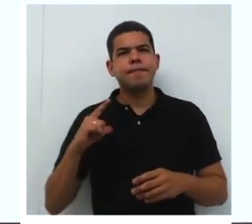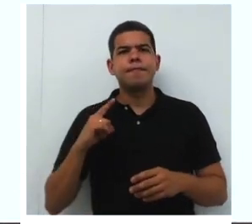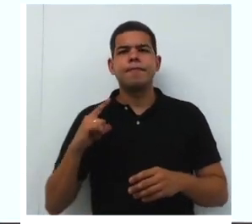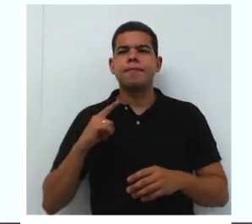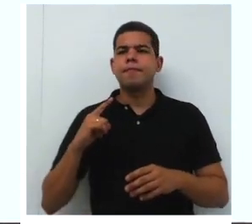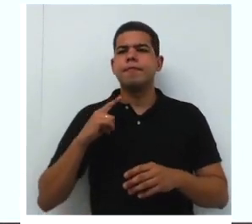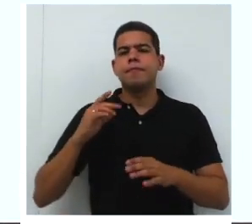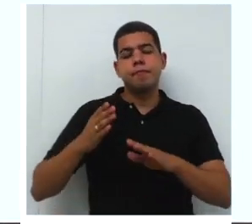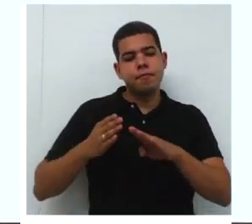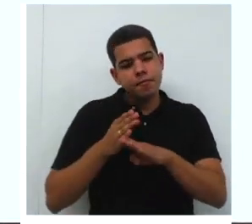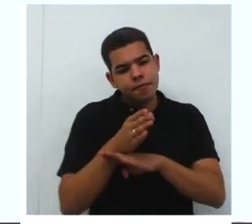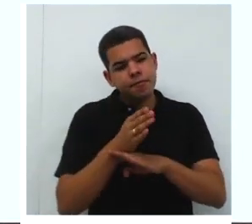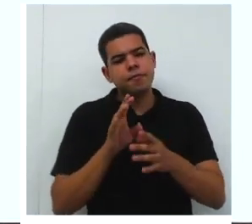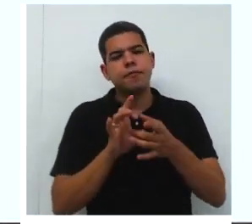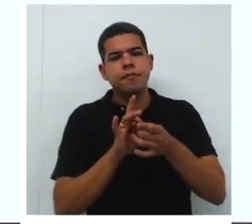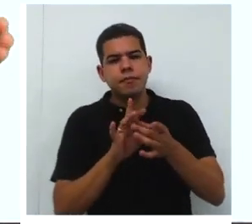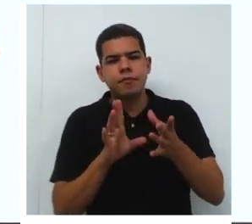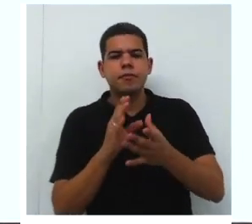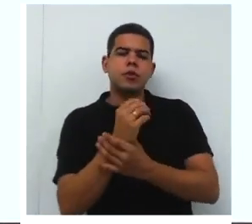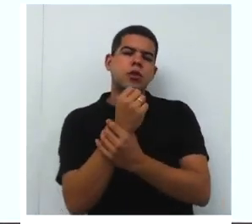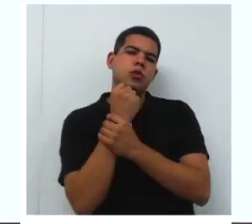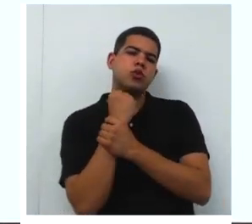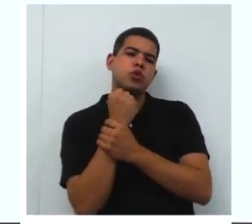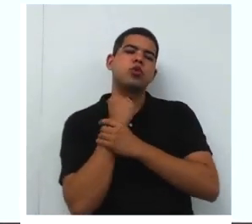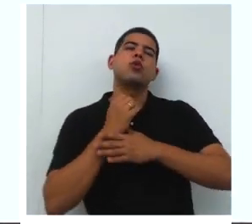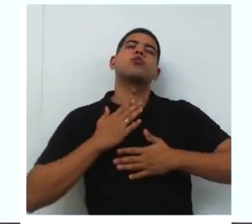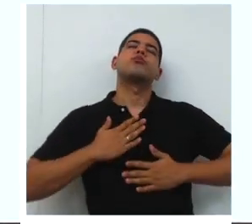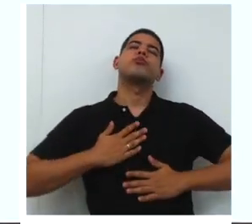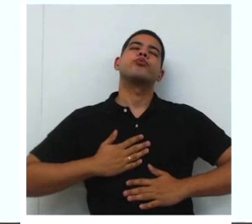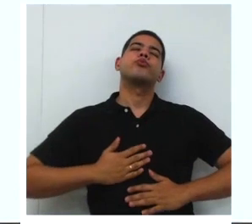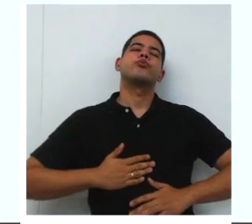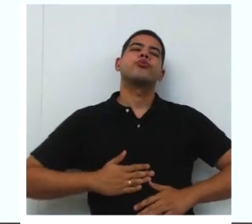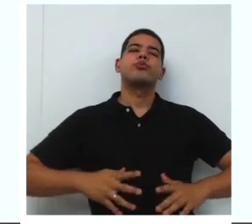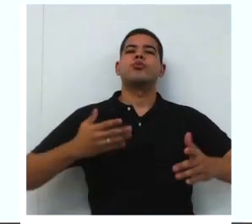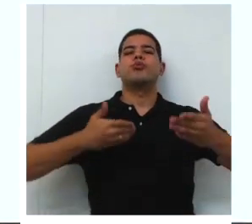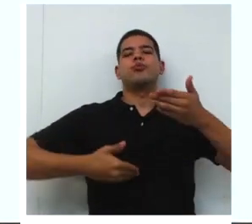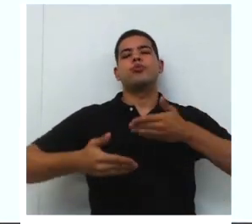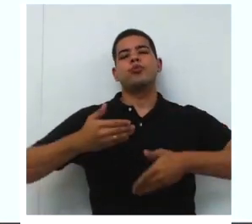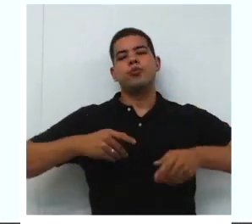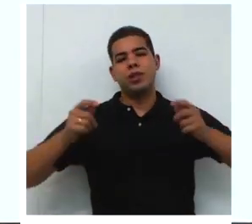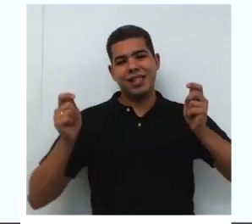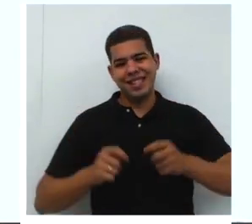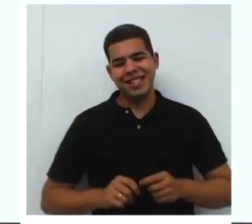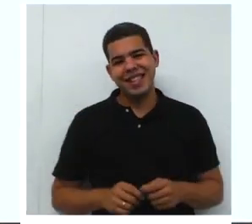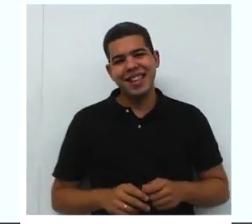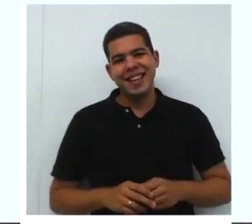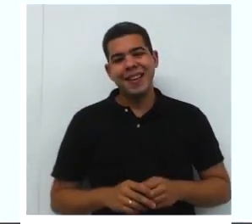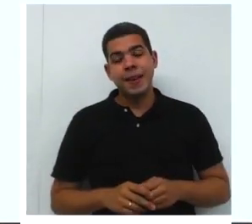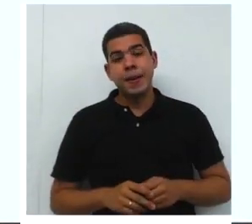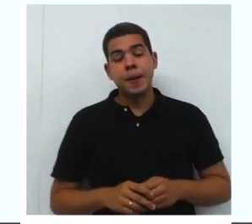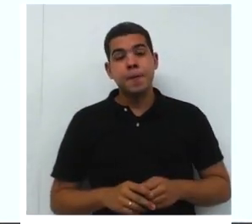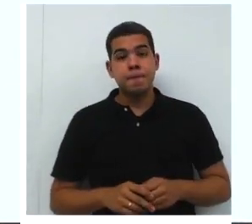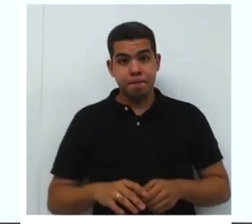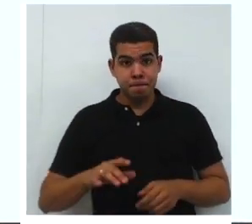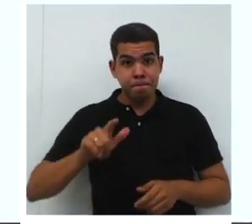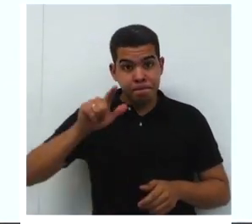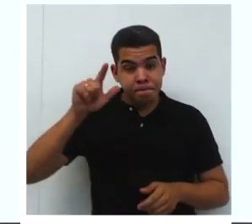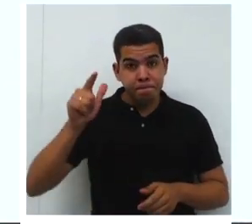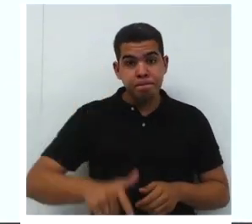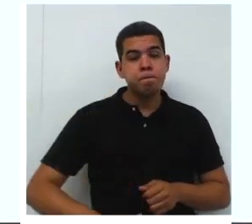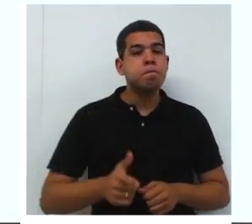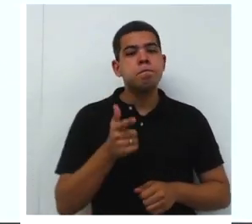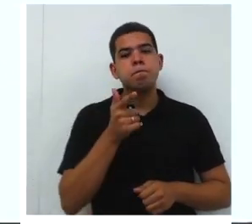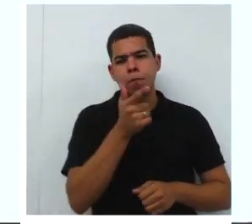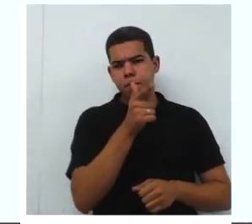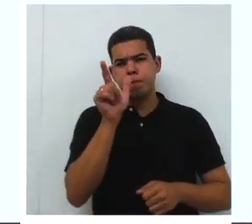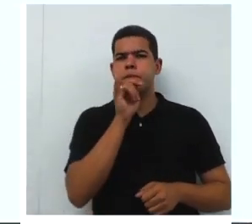com toda a segurança, com toda a mordomia para esse seu espaço. Então, vamos agora